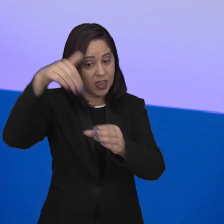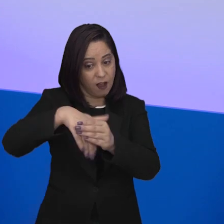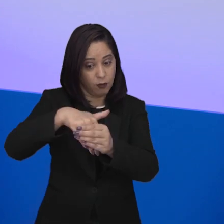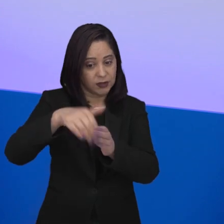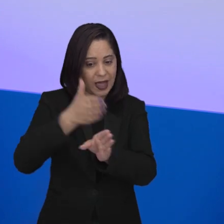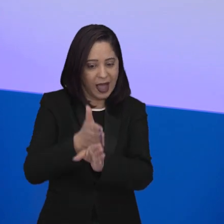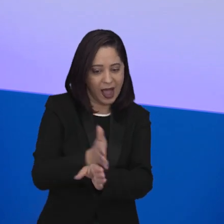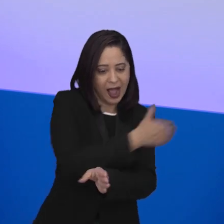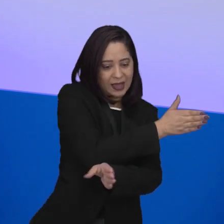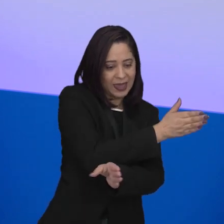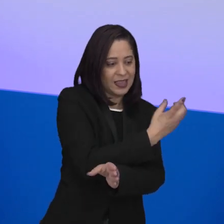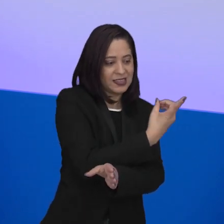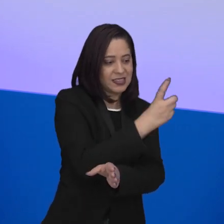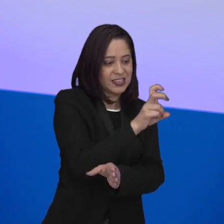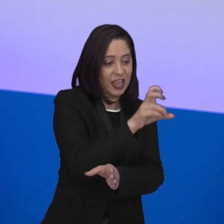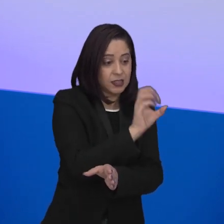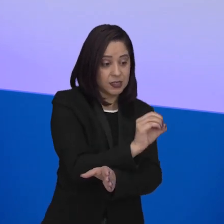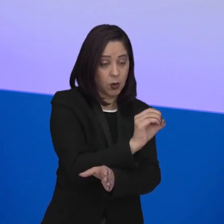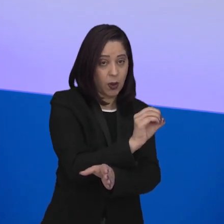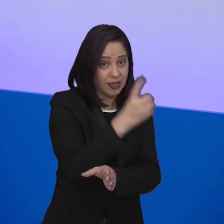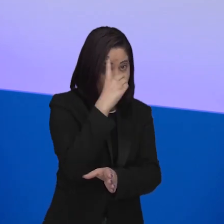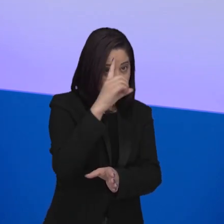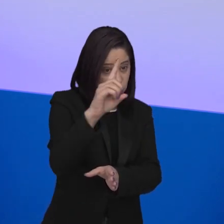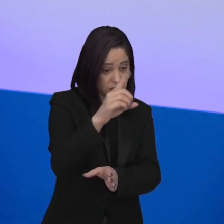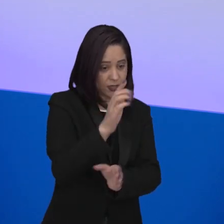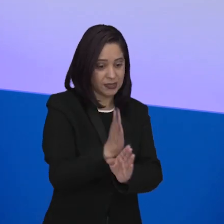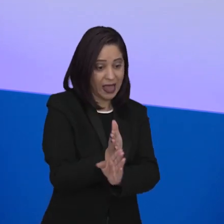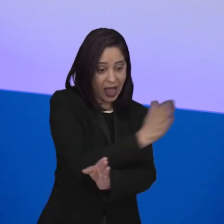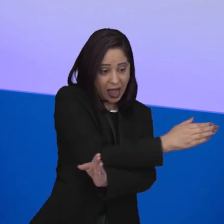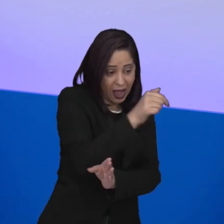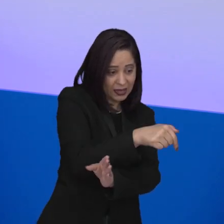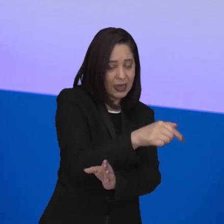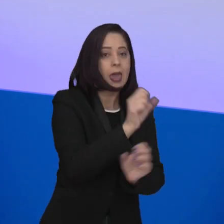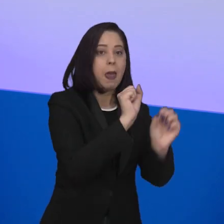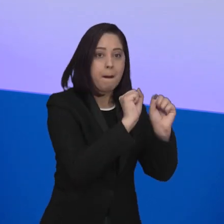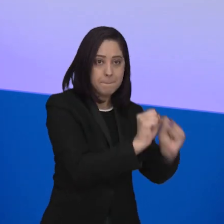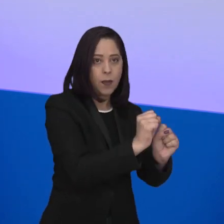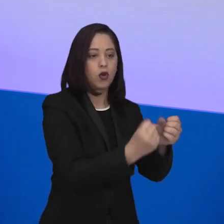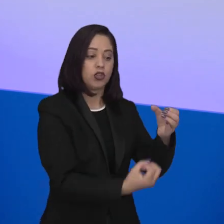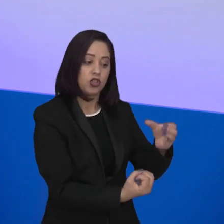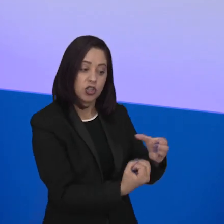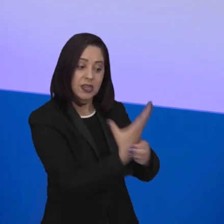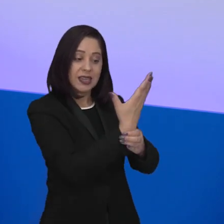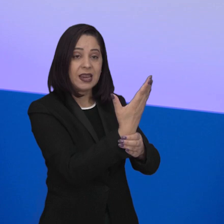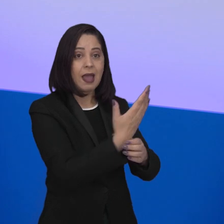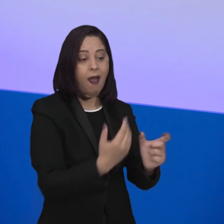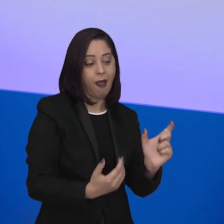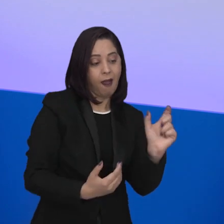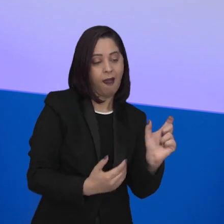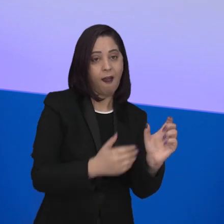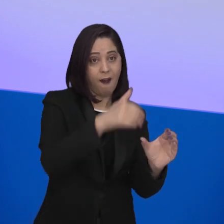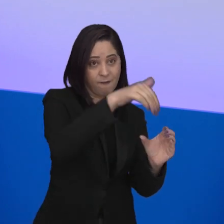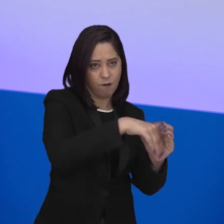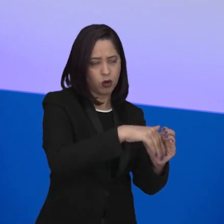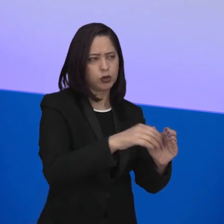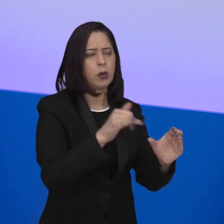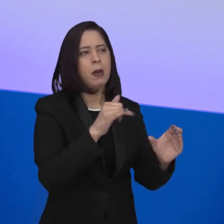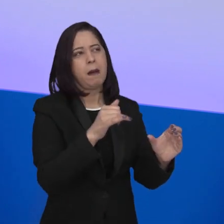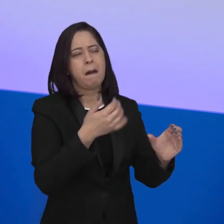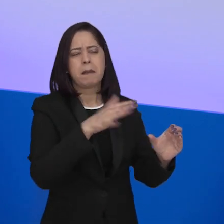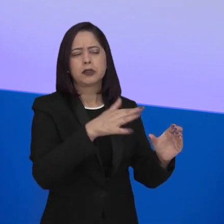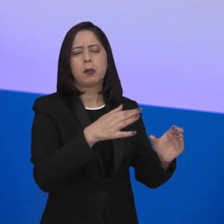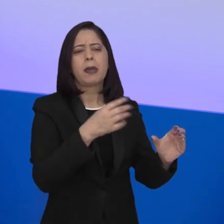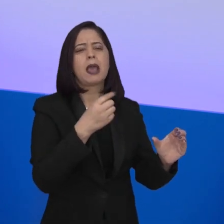um prazo de 150 dias antes da eleição, que geralmente coincide ali com o período do início de maio, do